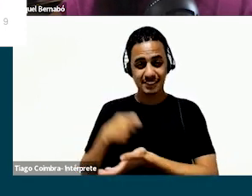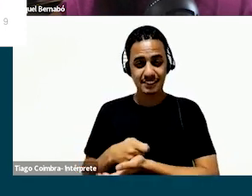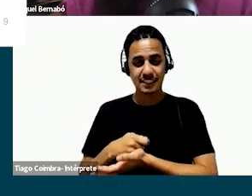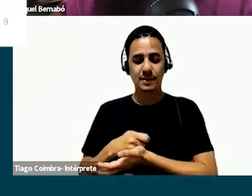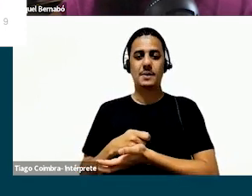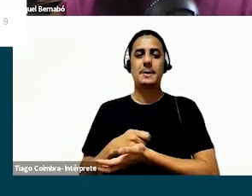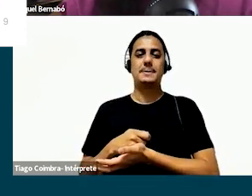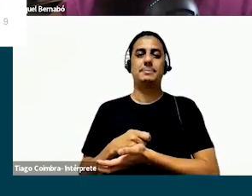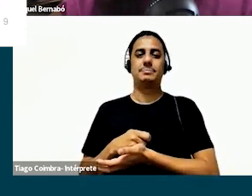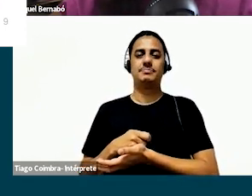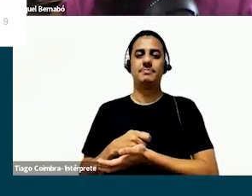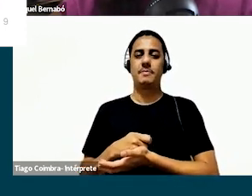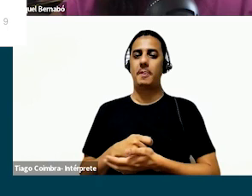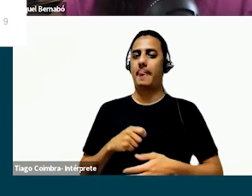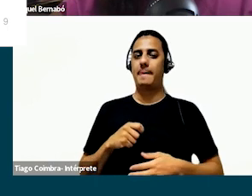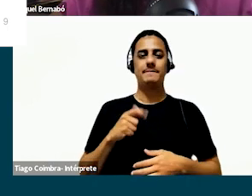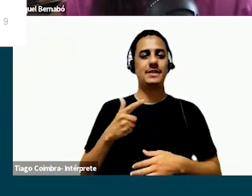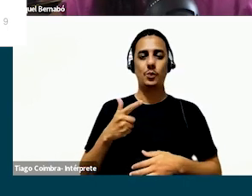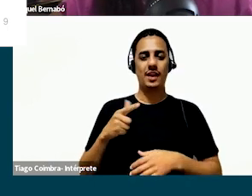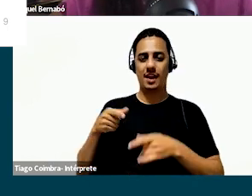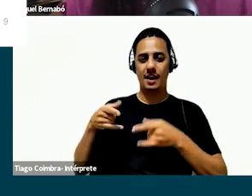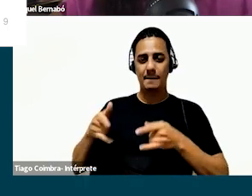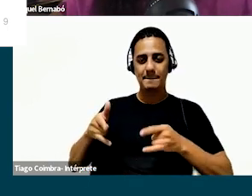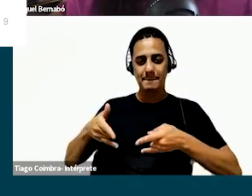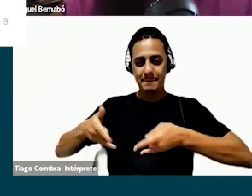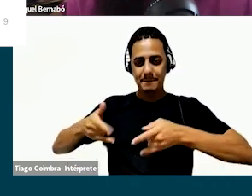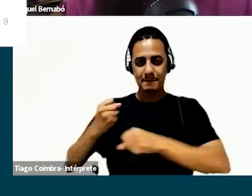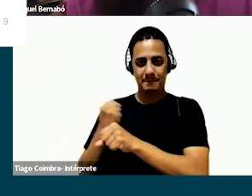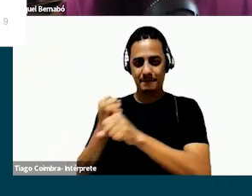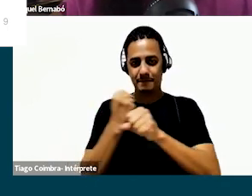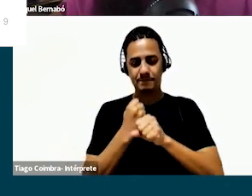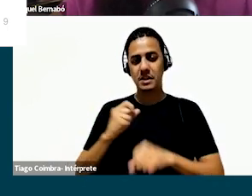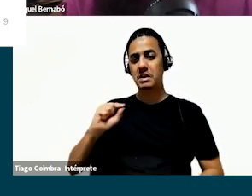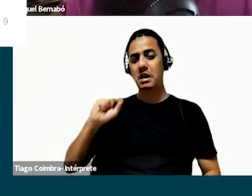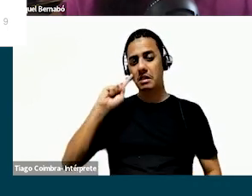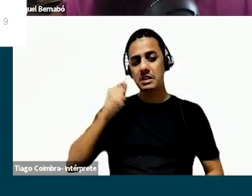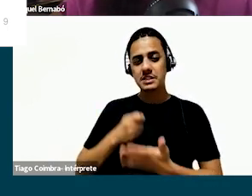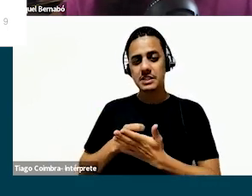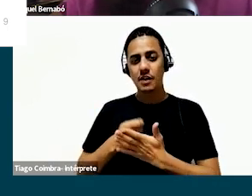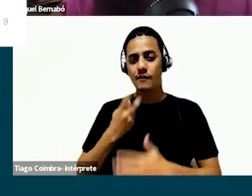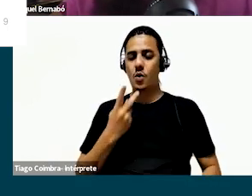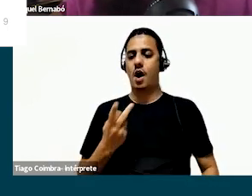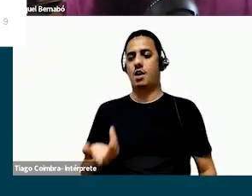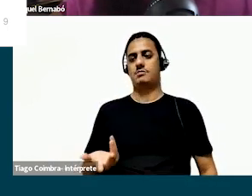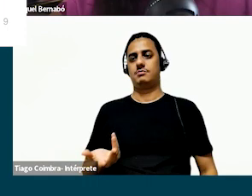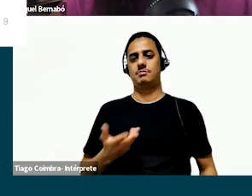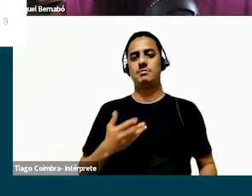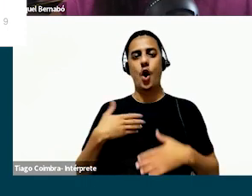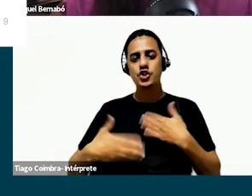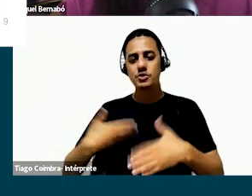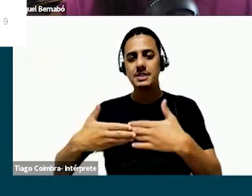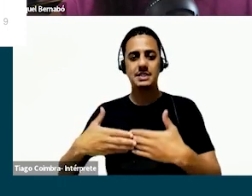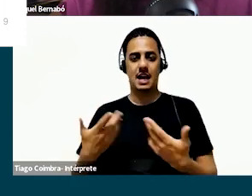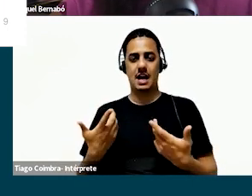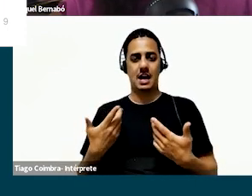a decisão, eu posso até apostar que essa decisão de não ter montado o móvel foi com certeza tomada com